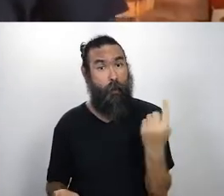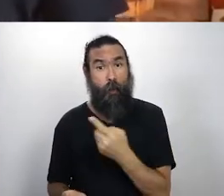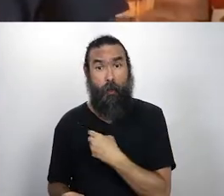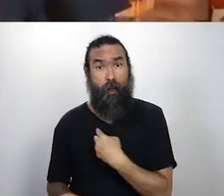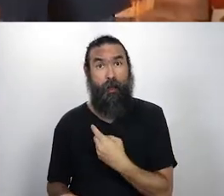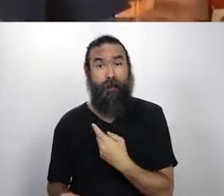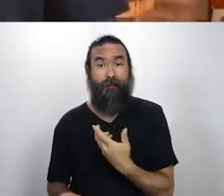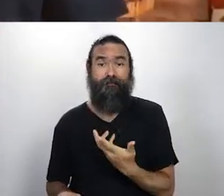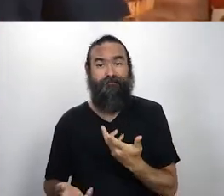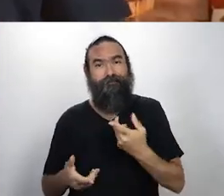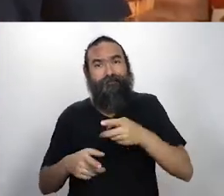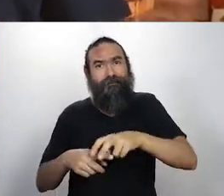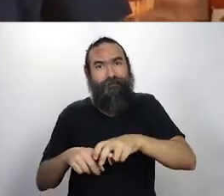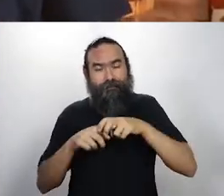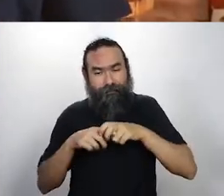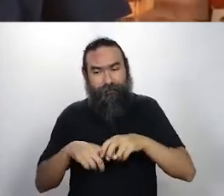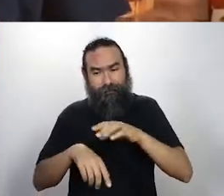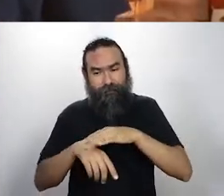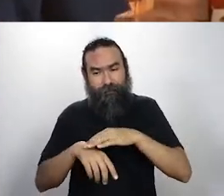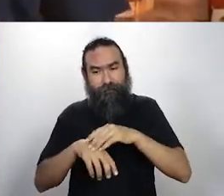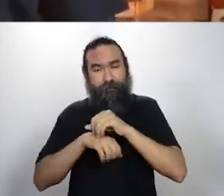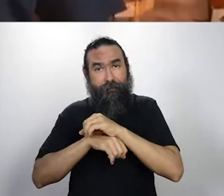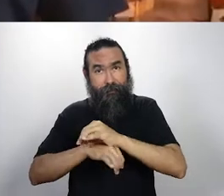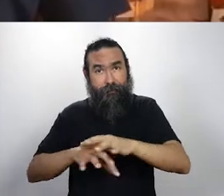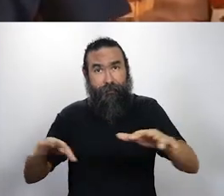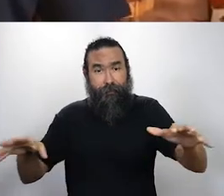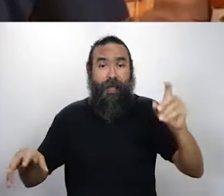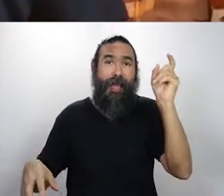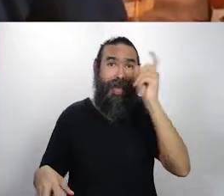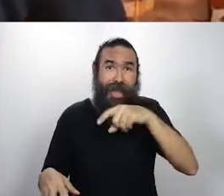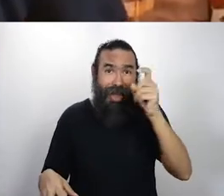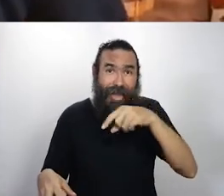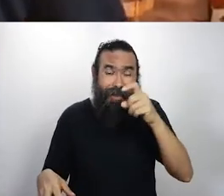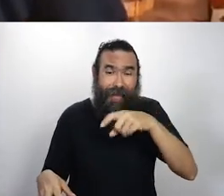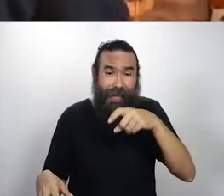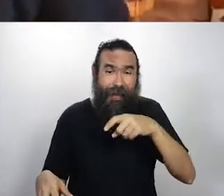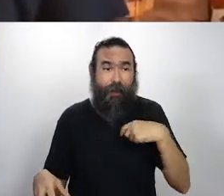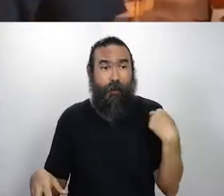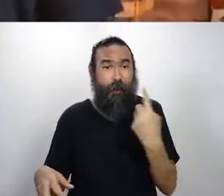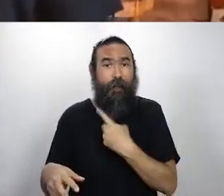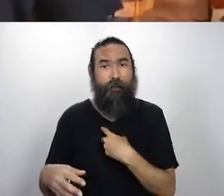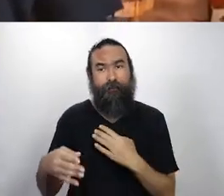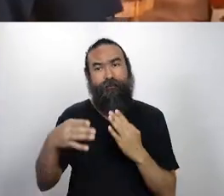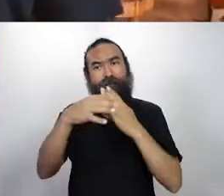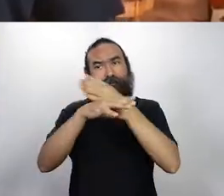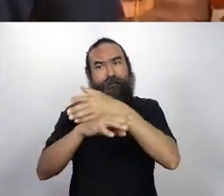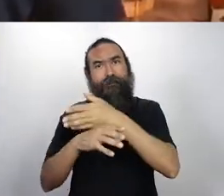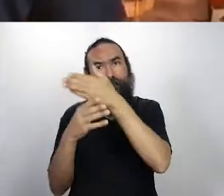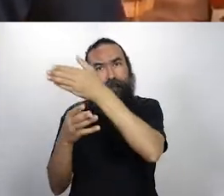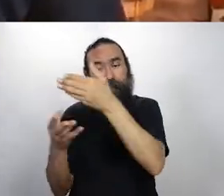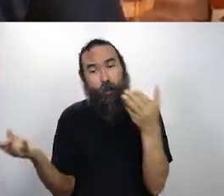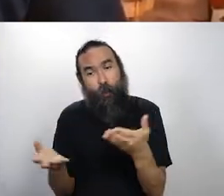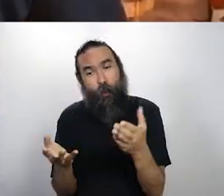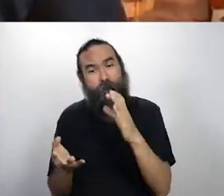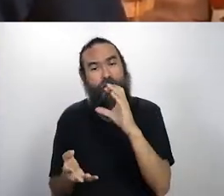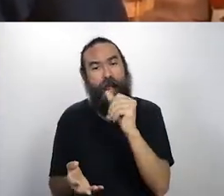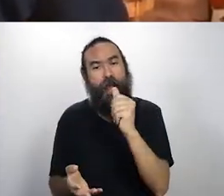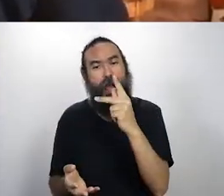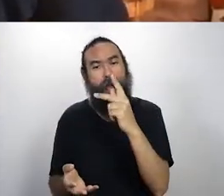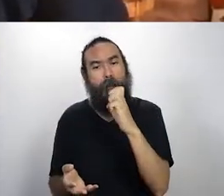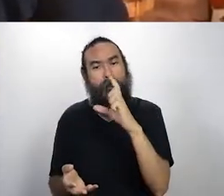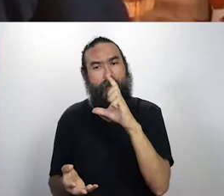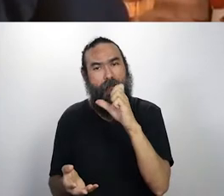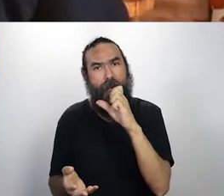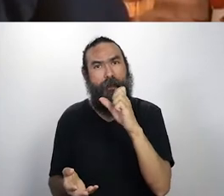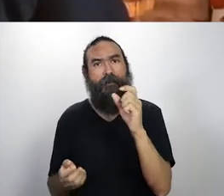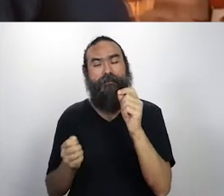normal, a gente estaria chegando lá na capela, onde acontece a Romaria de Nossa Senhora da Abadia. E eles sempre preparam